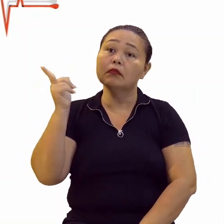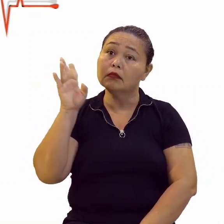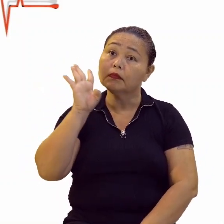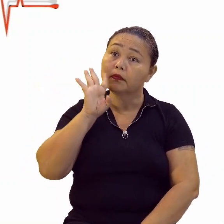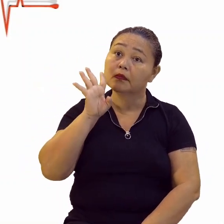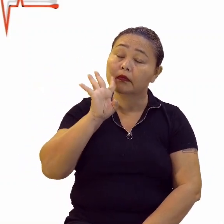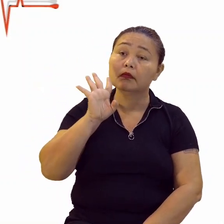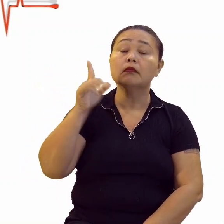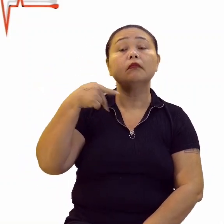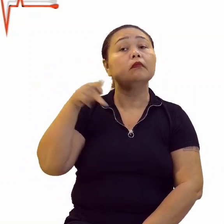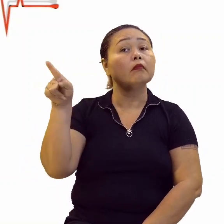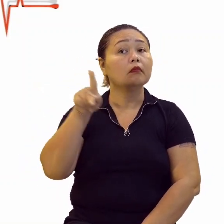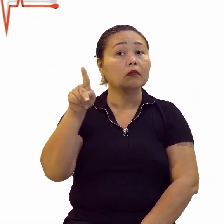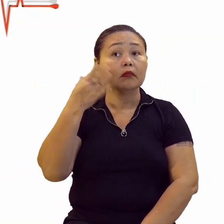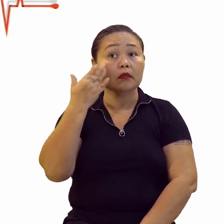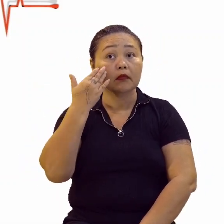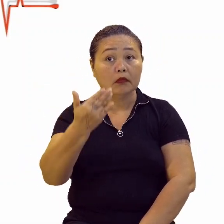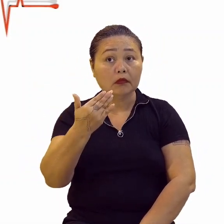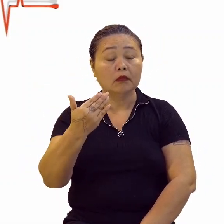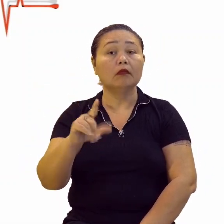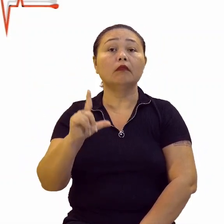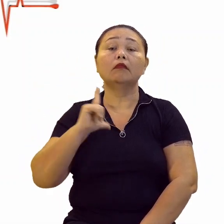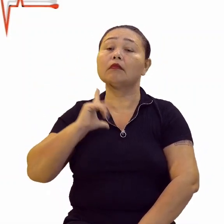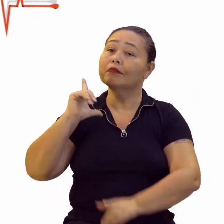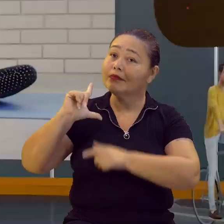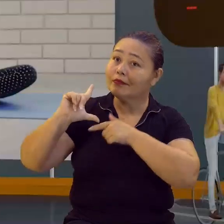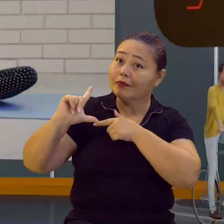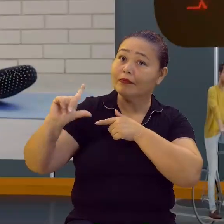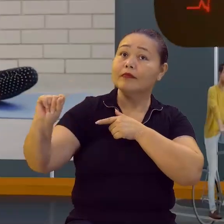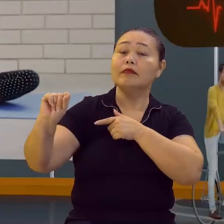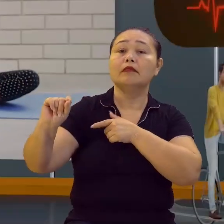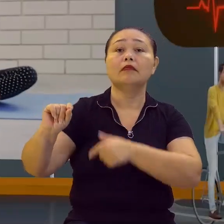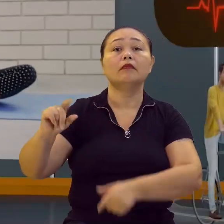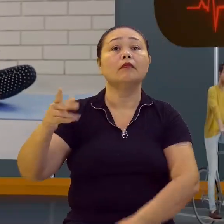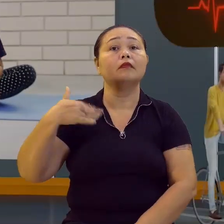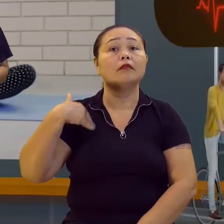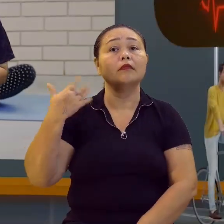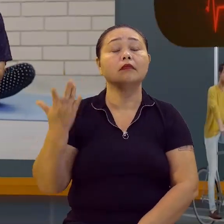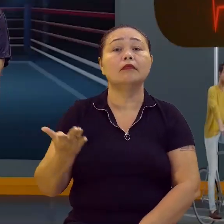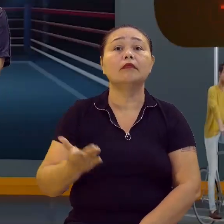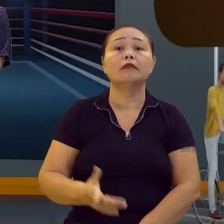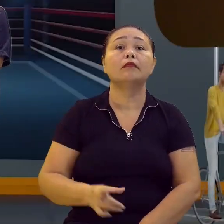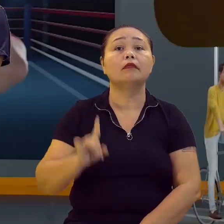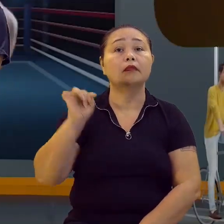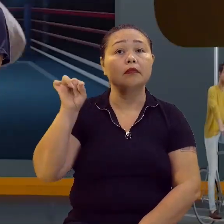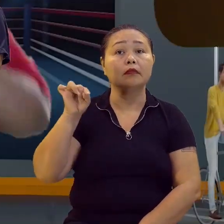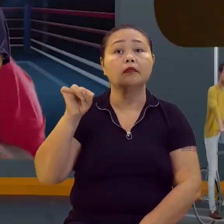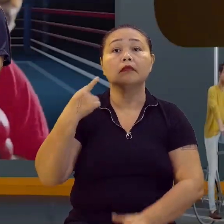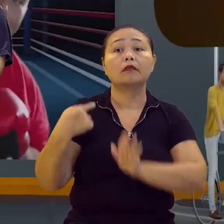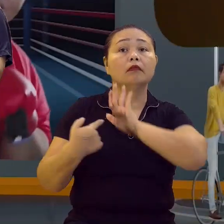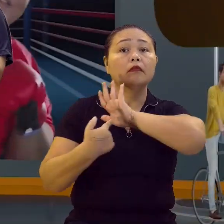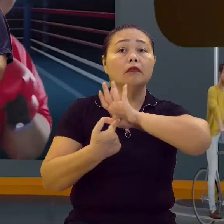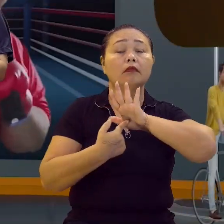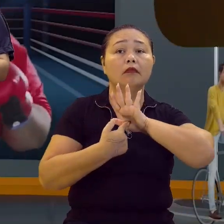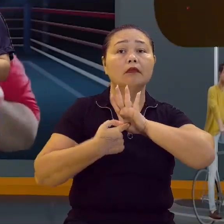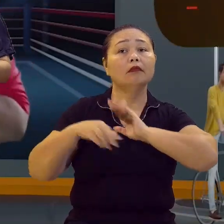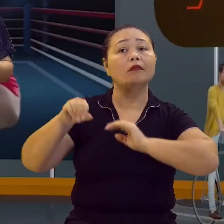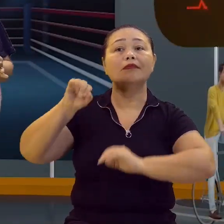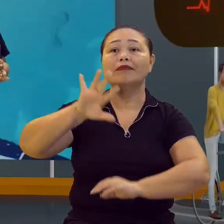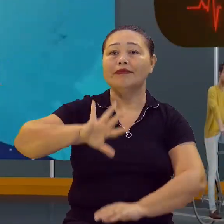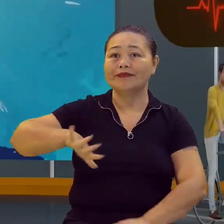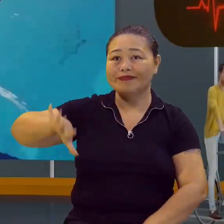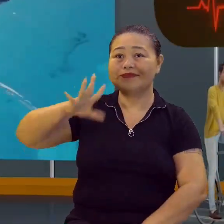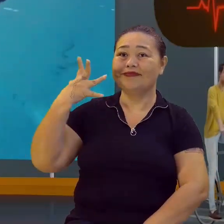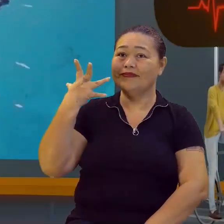isso que a prof quer ver. Vem aqui comigo que a gente já está indo embora. A gente já está indo Isso, agora eu vou mostrar o nosso cenário lindo e maravilhoso